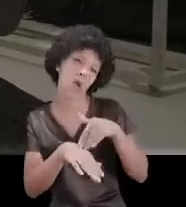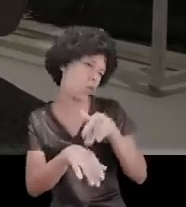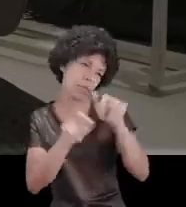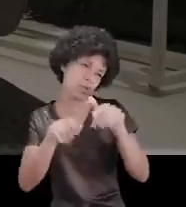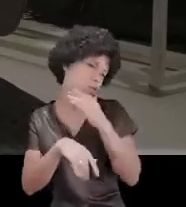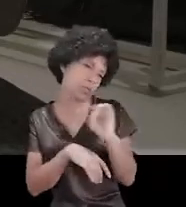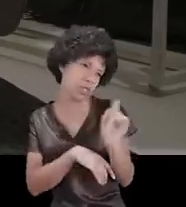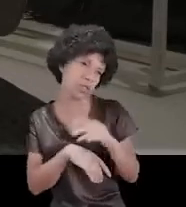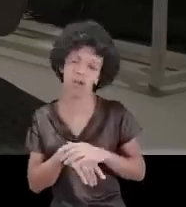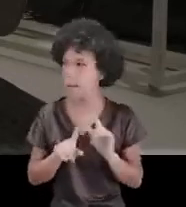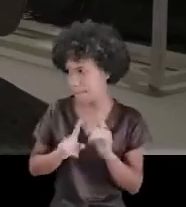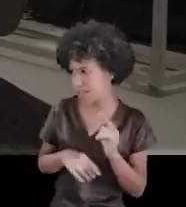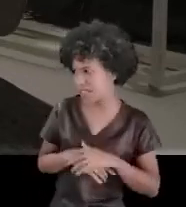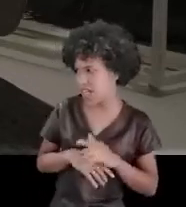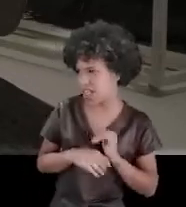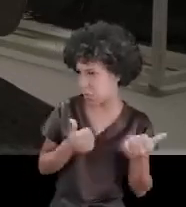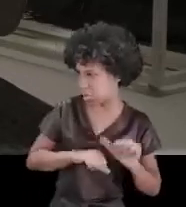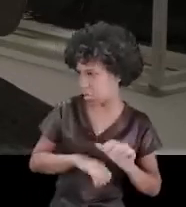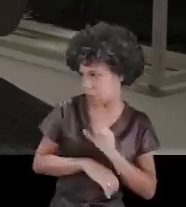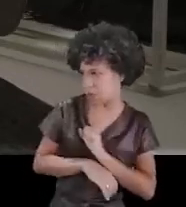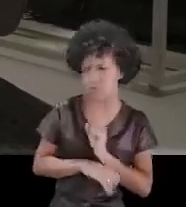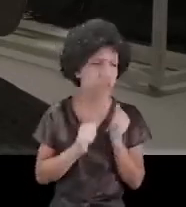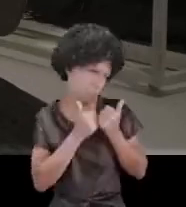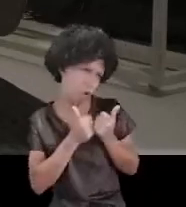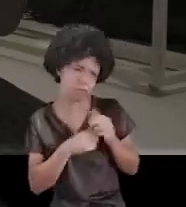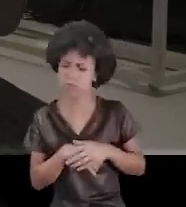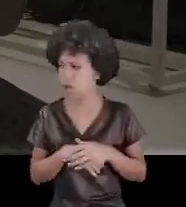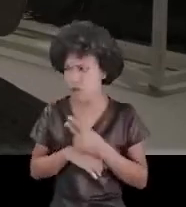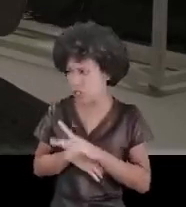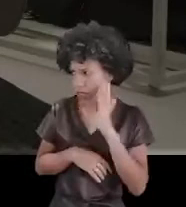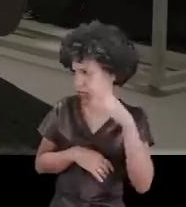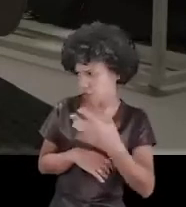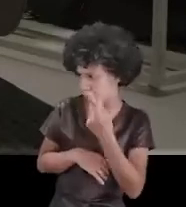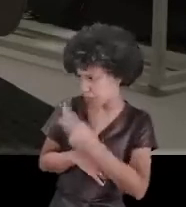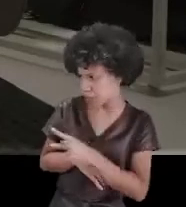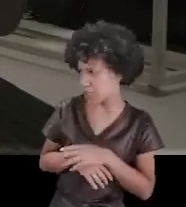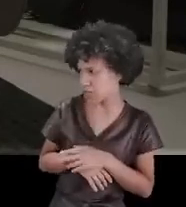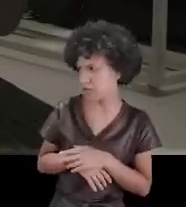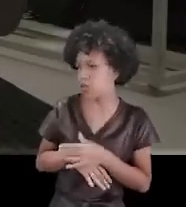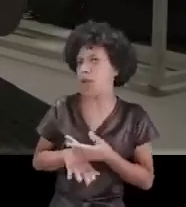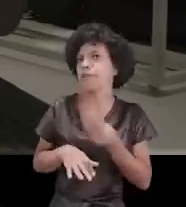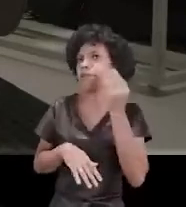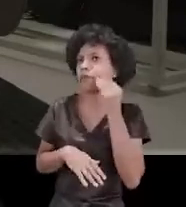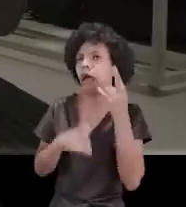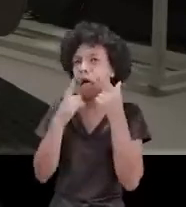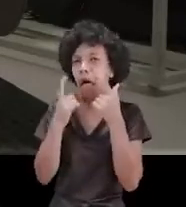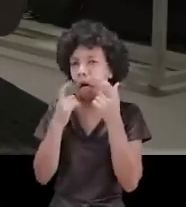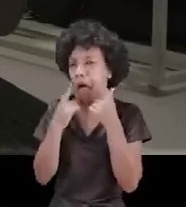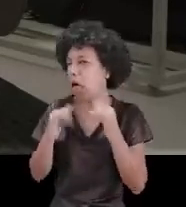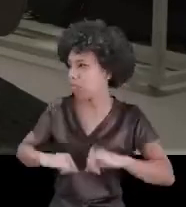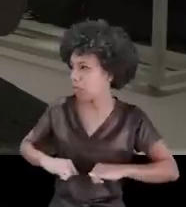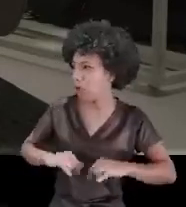você tem as armas não é de boa é de boa vida boa você que tomou a decisão por você não é que você fica tentando e chorando ouvindo Wesley